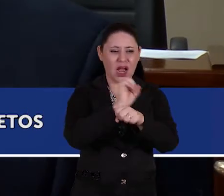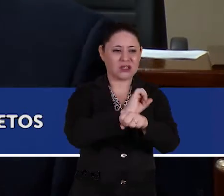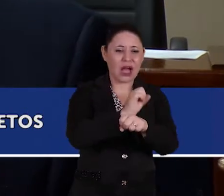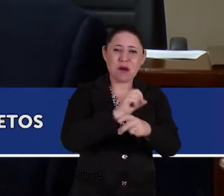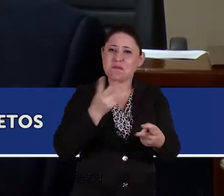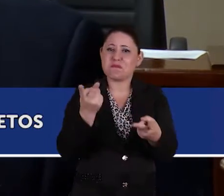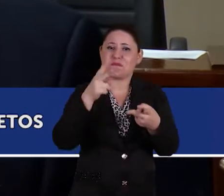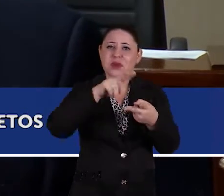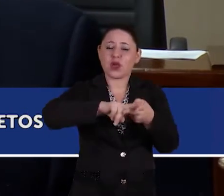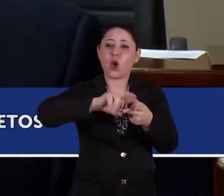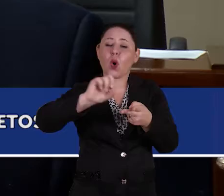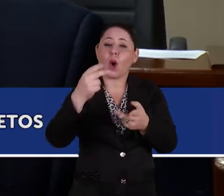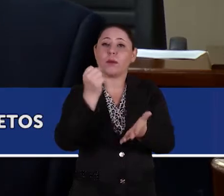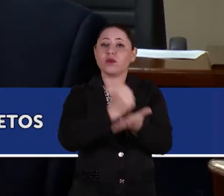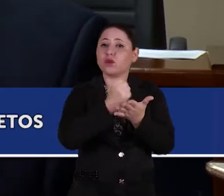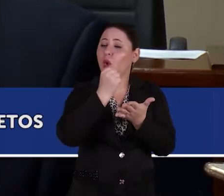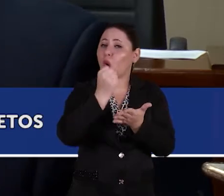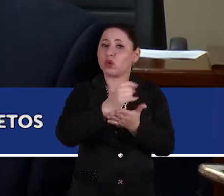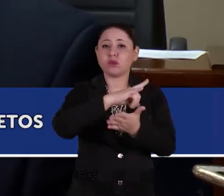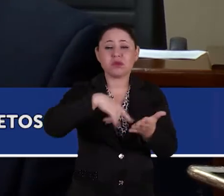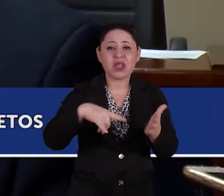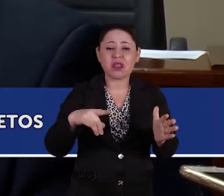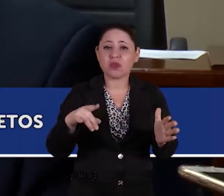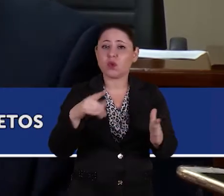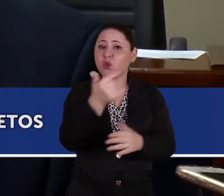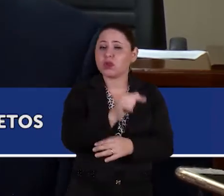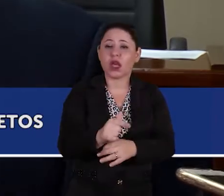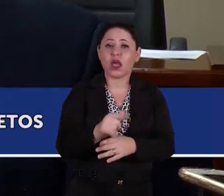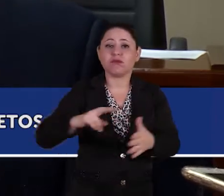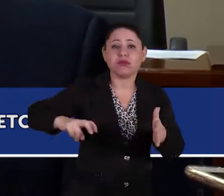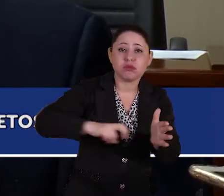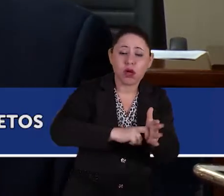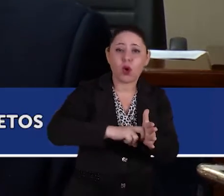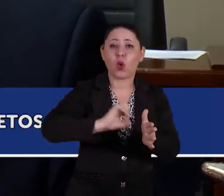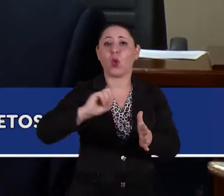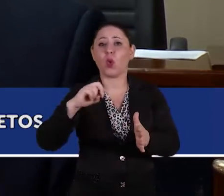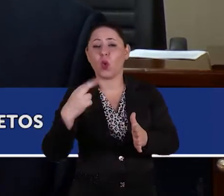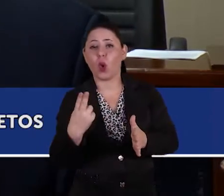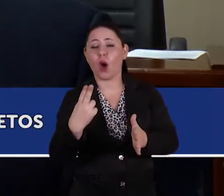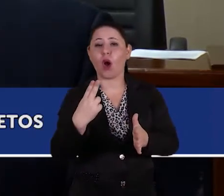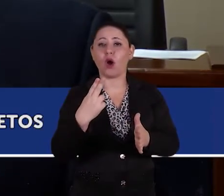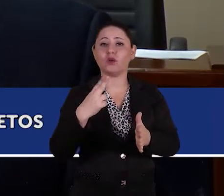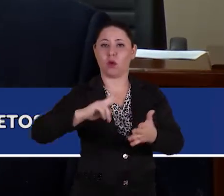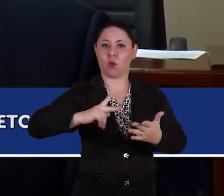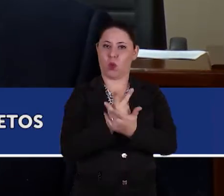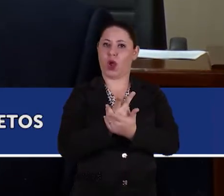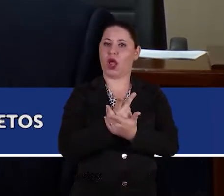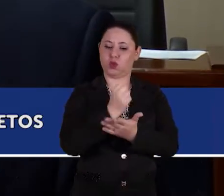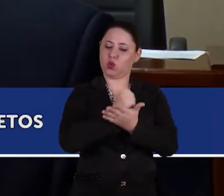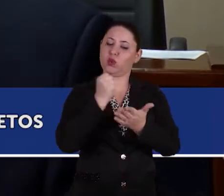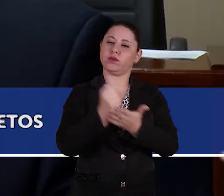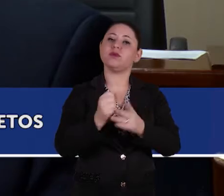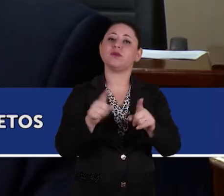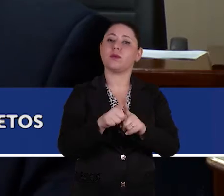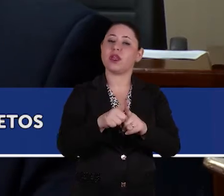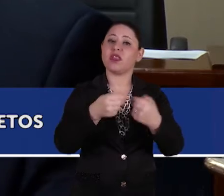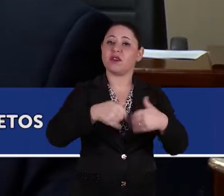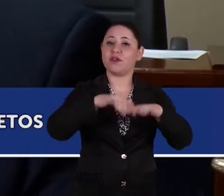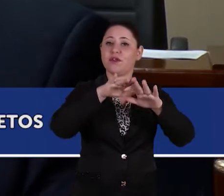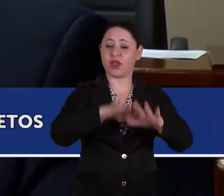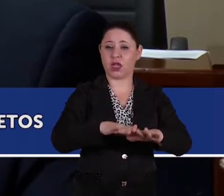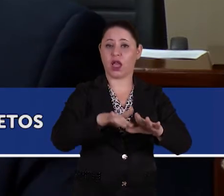apreendidos, ou apreendido por falta de documentação, ou apreendido por algum acidente, ou apreendido por alguma irregularidade, e que